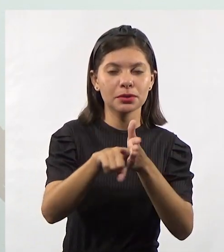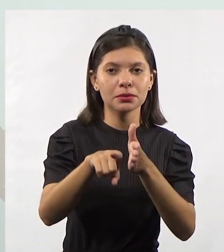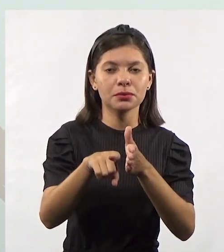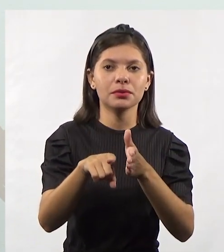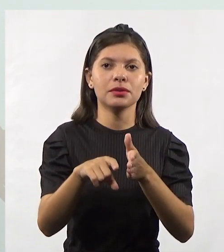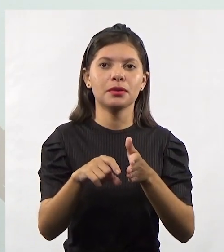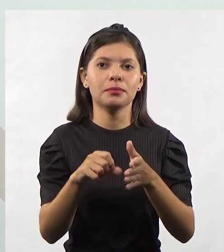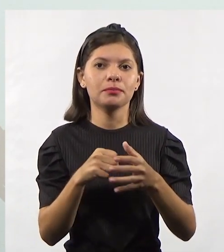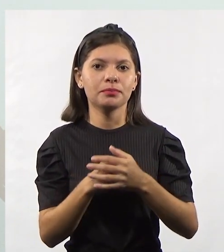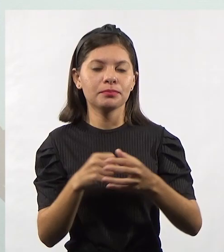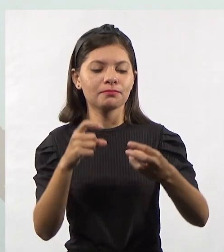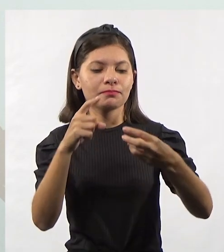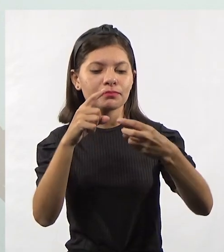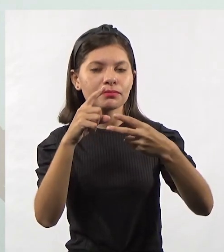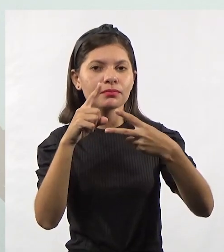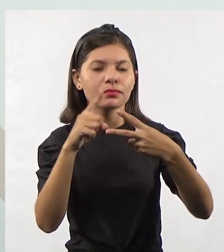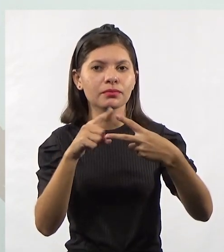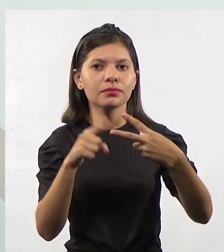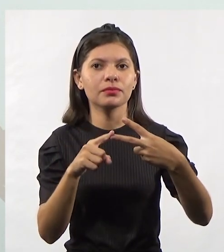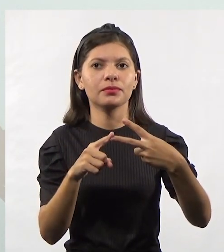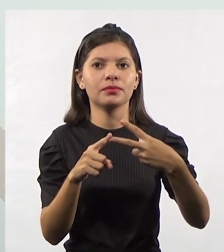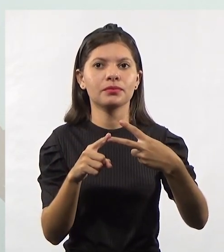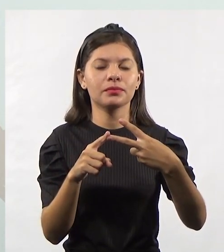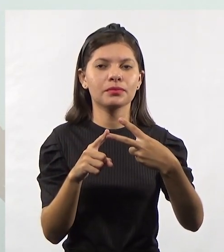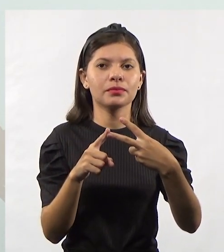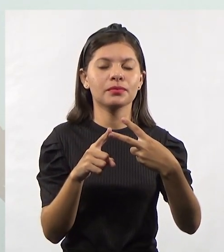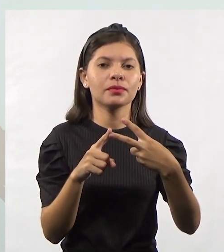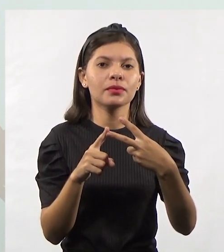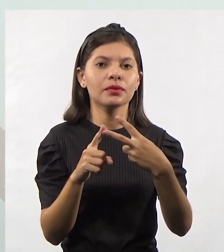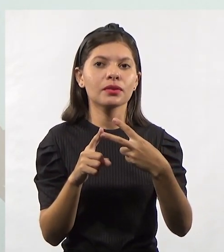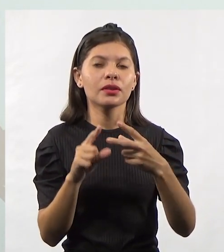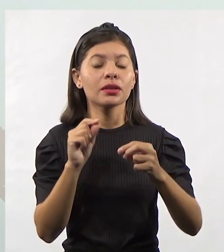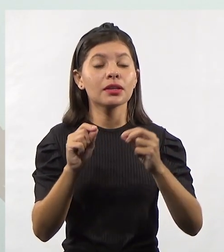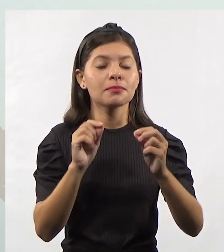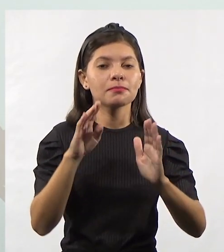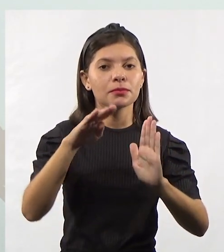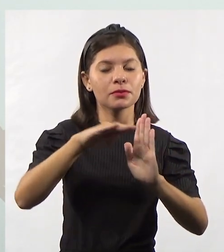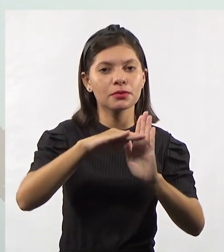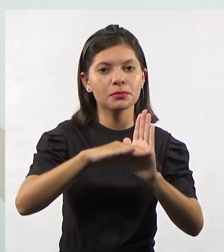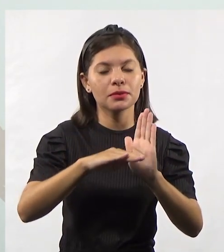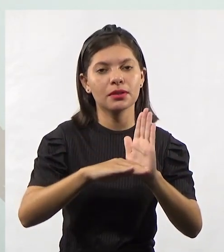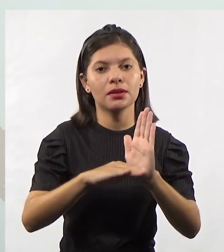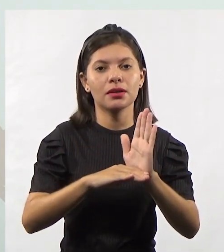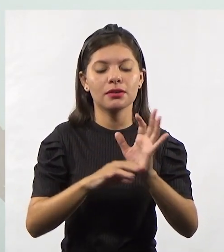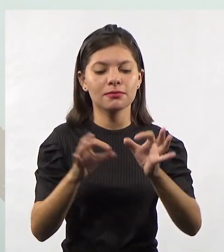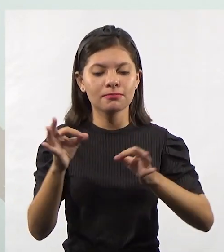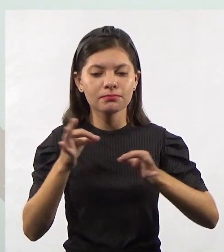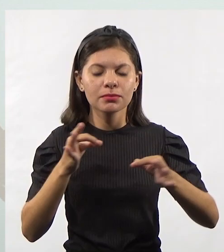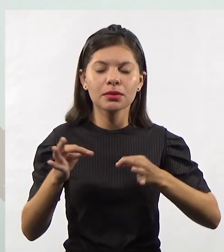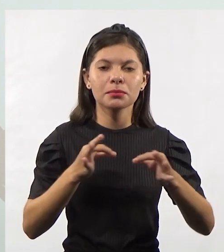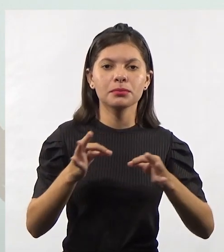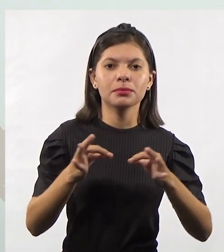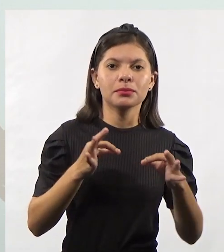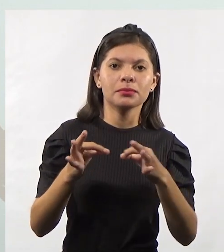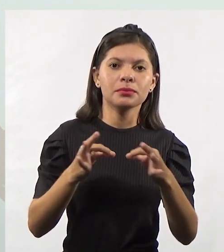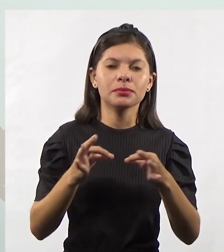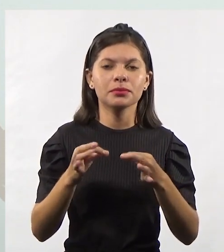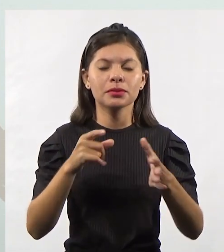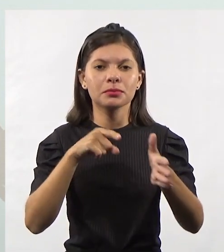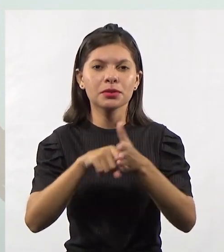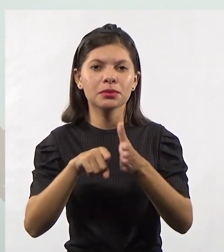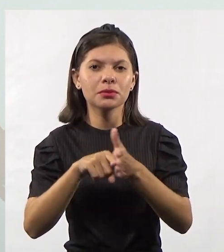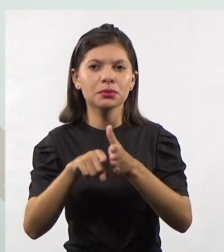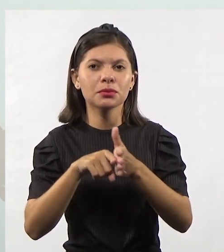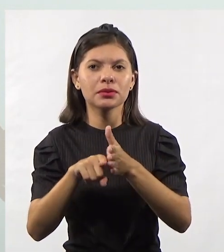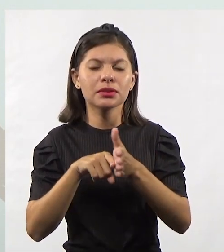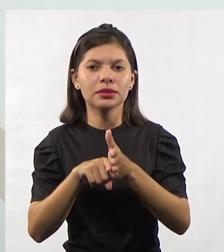aberta se for fechada tem as alternativas para marcar e aí o você elabora essas perguntas e você